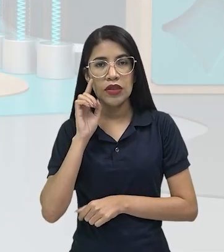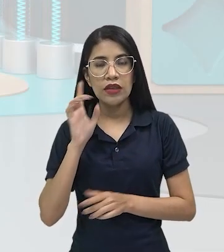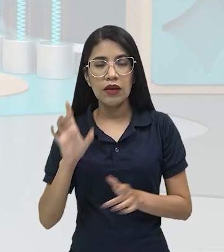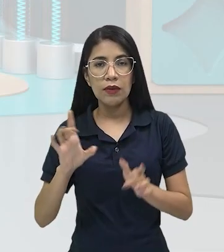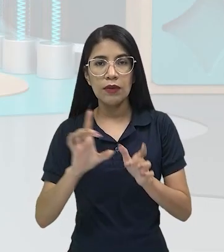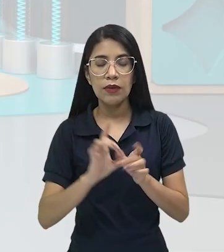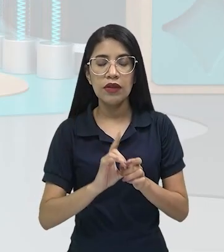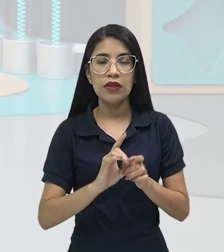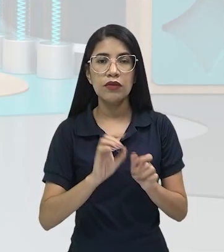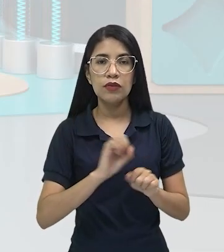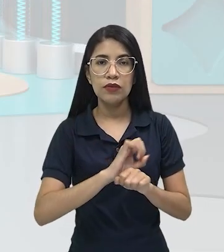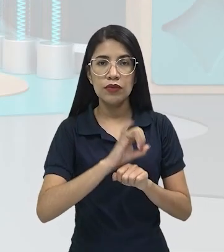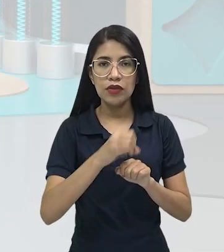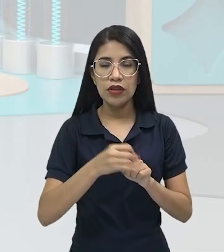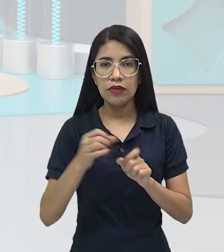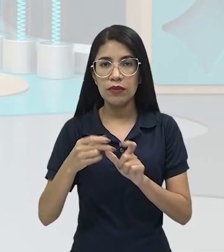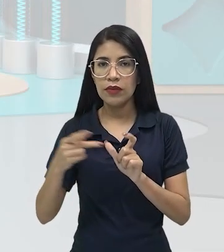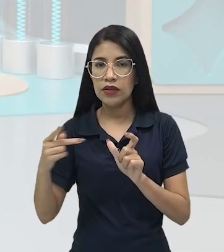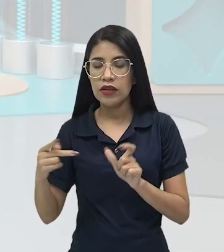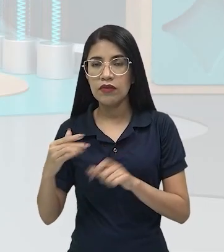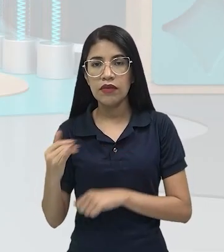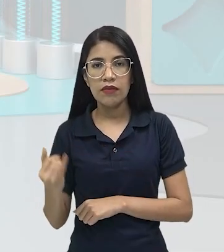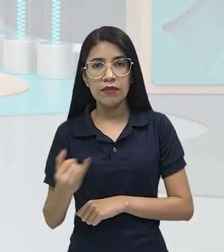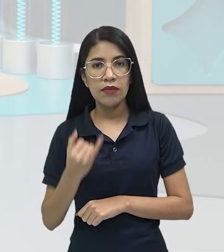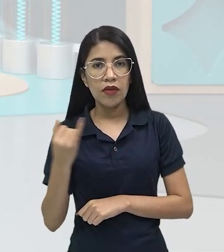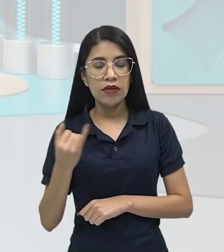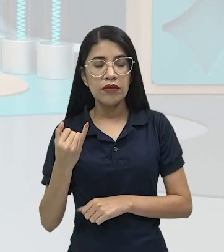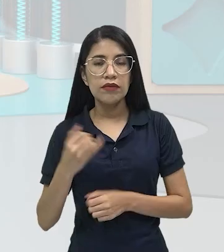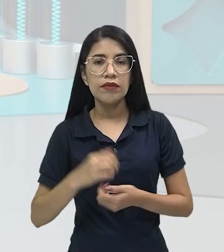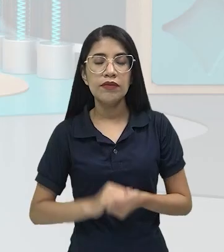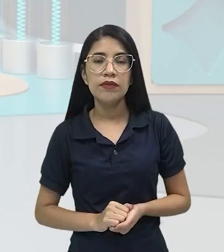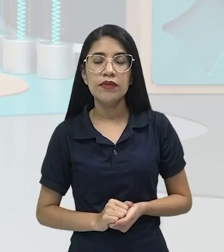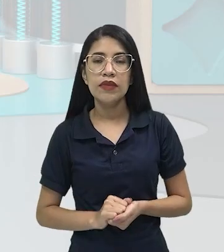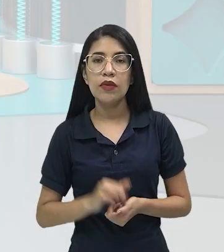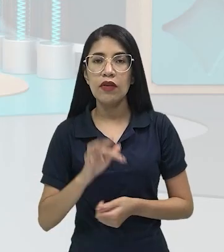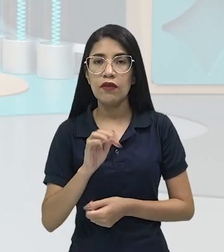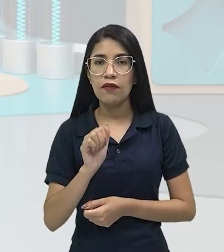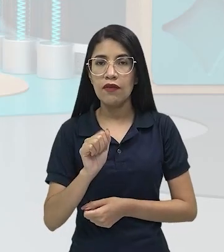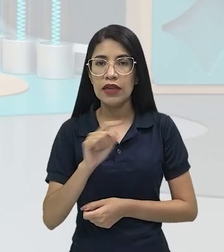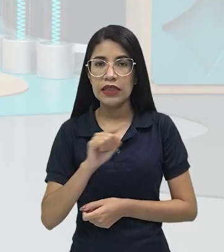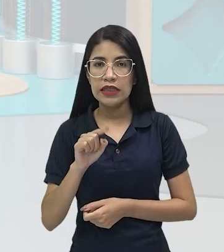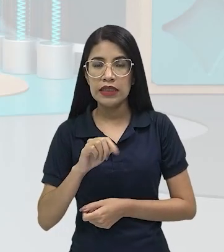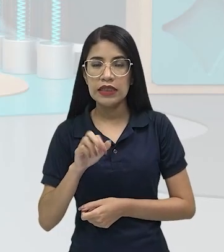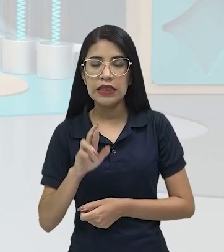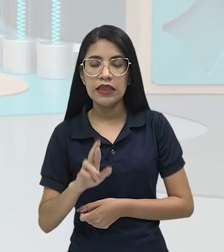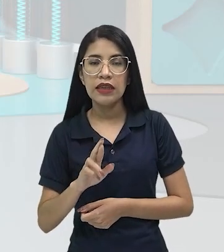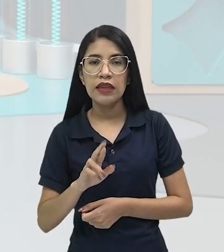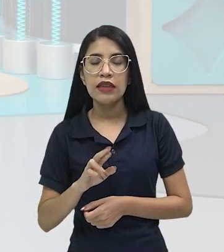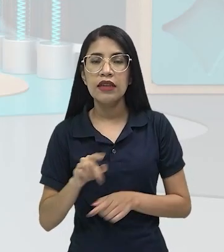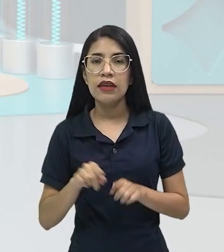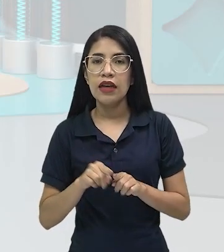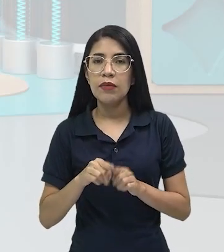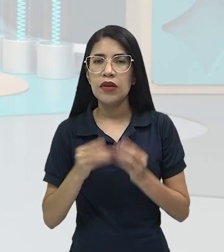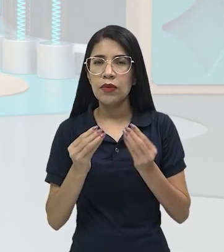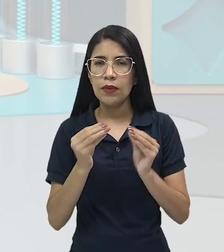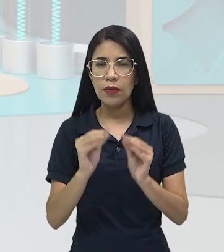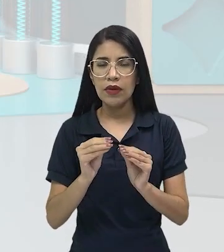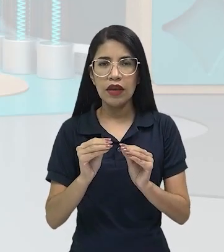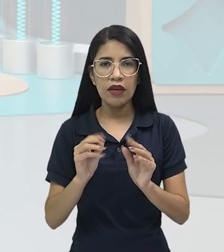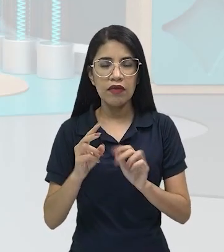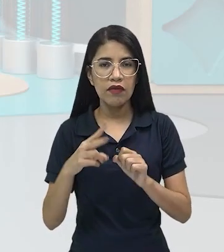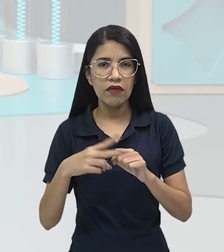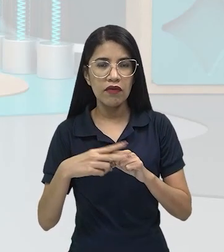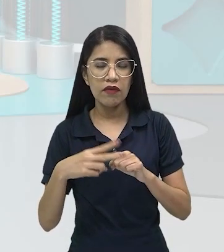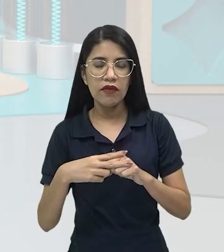seu predicativo, que fazem toda a diferença. Também o verbo fazer. Mas eu coloquei alguns verbos bem temáticos, né, para